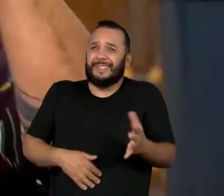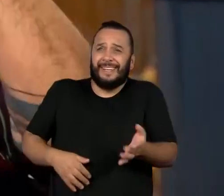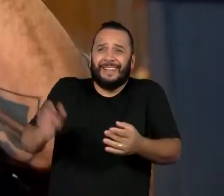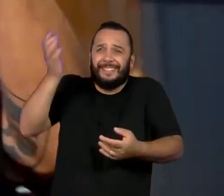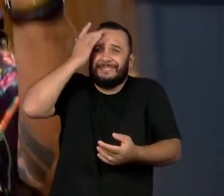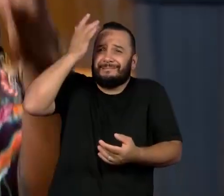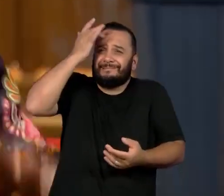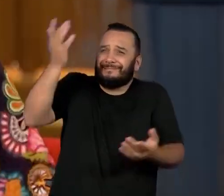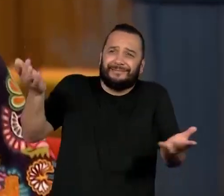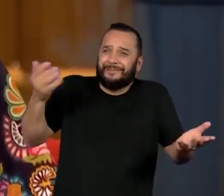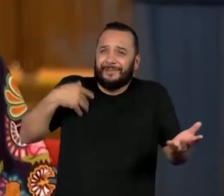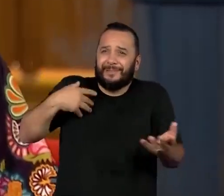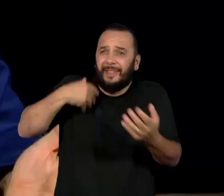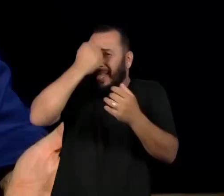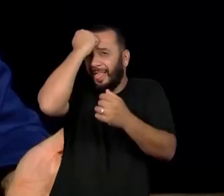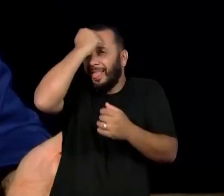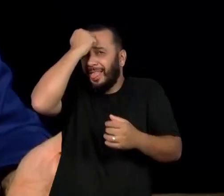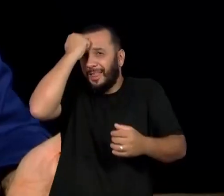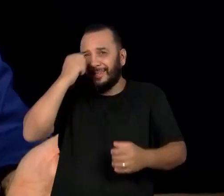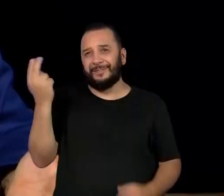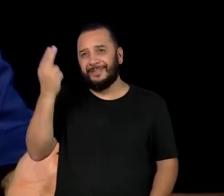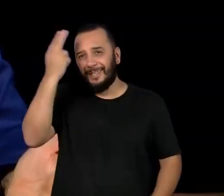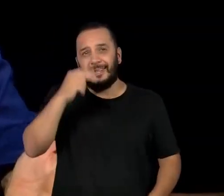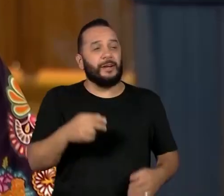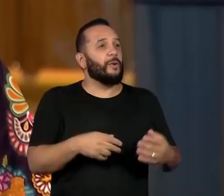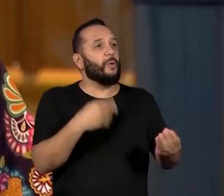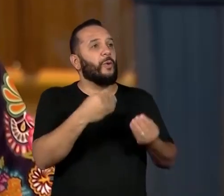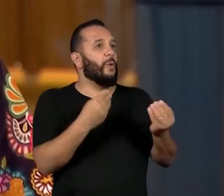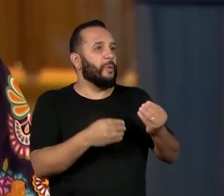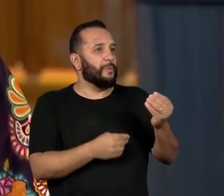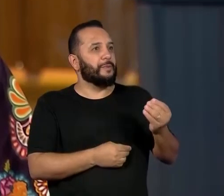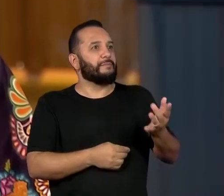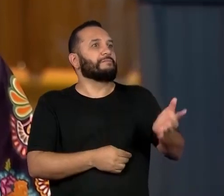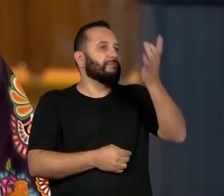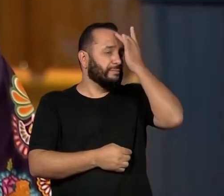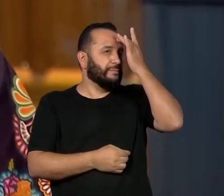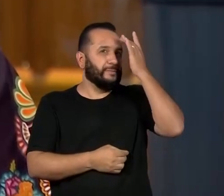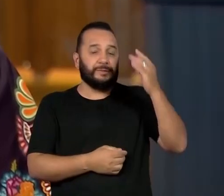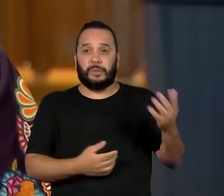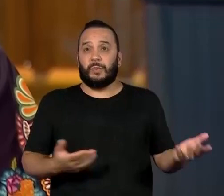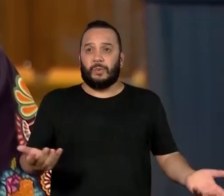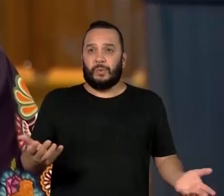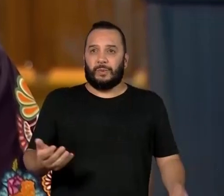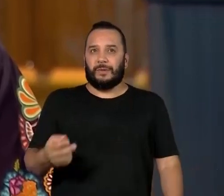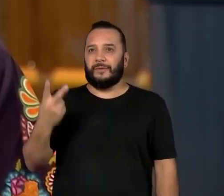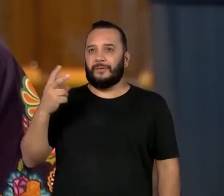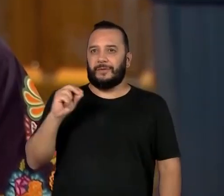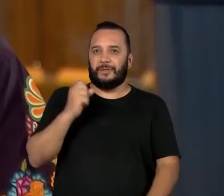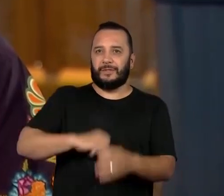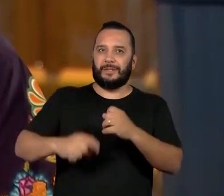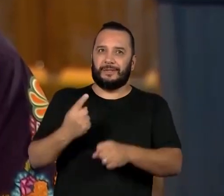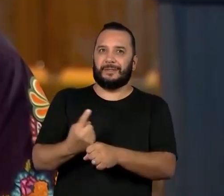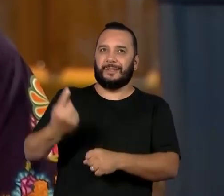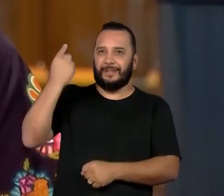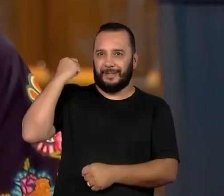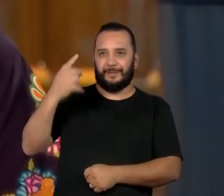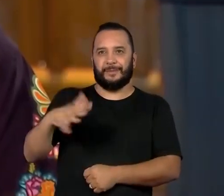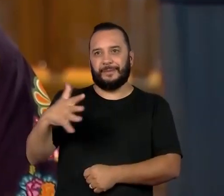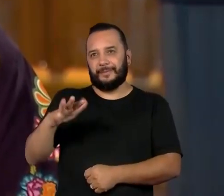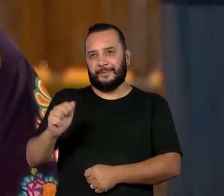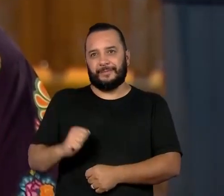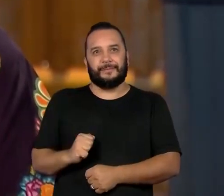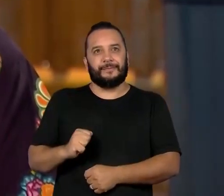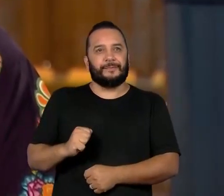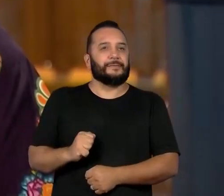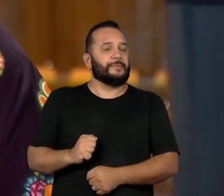minha ficou Quando foi que isso te pegou u há 20 anos atrás mais ou menos é